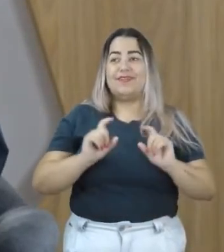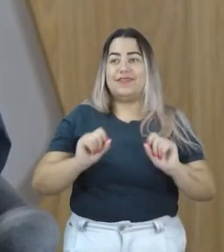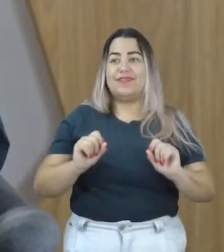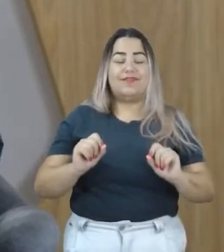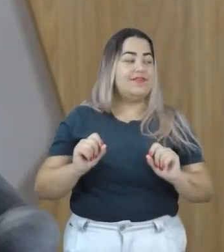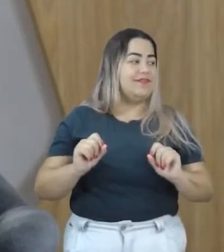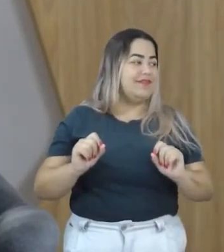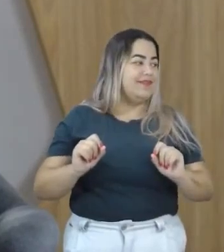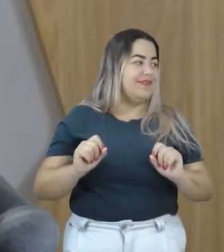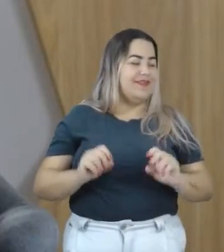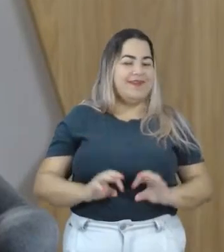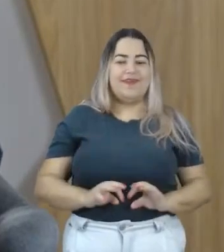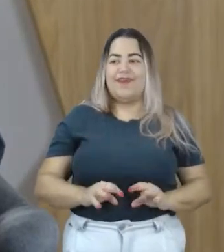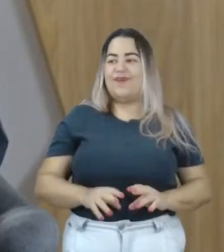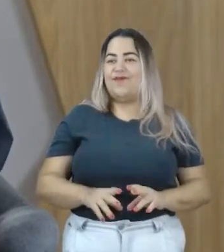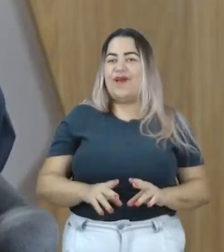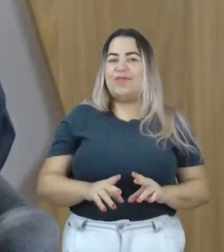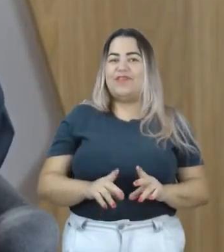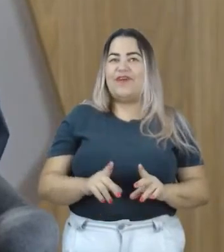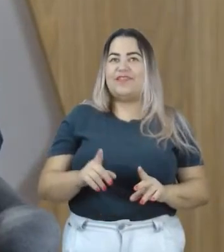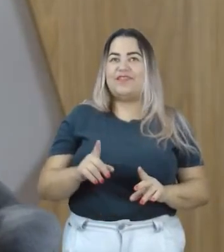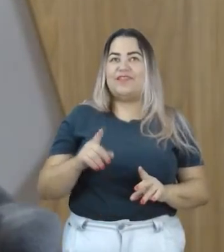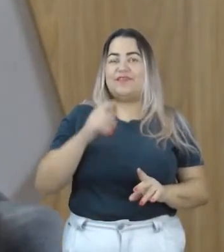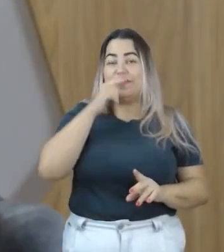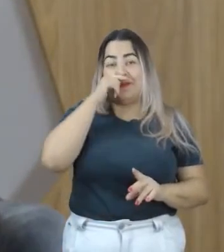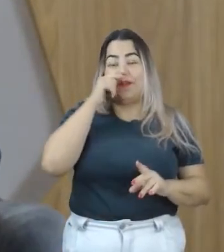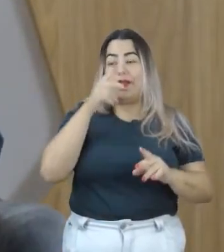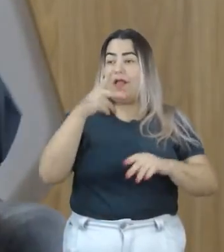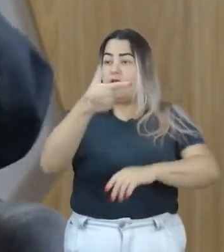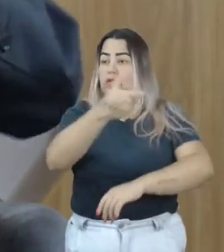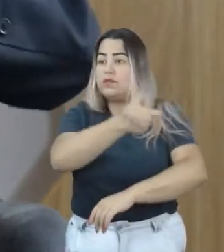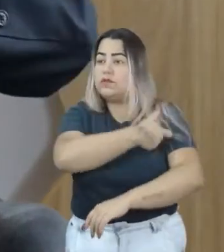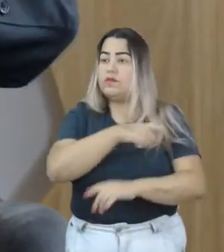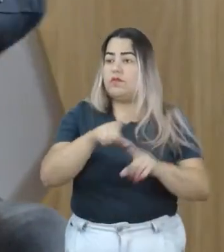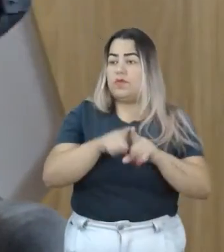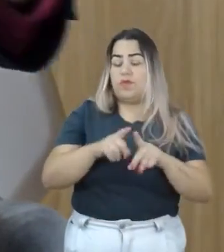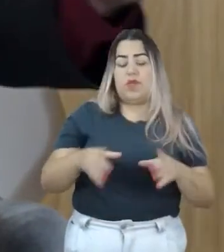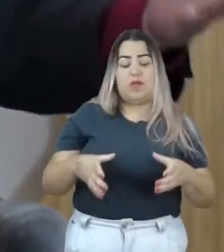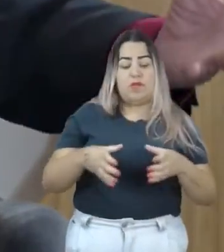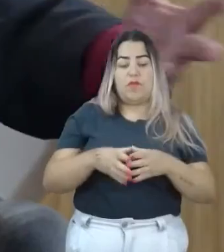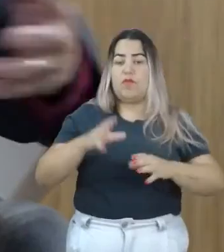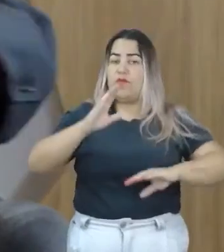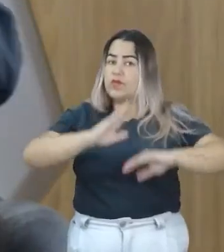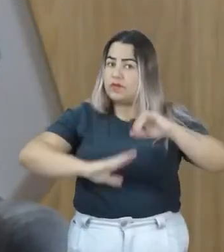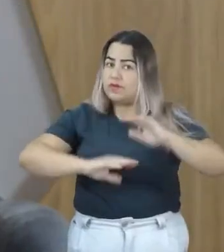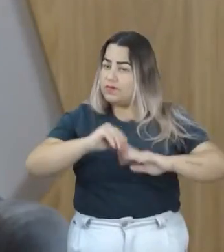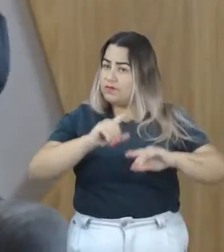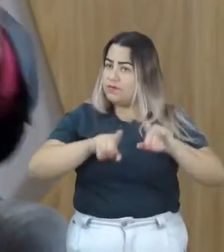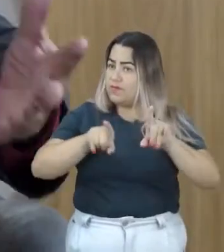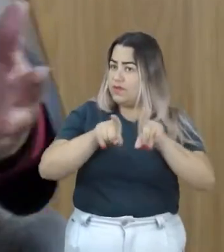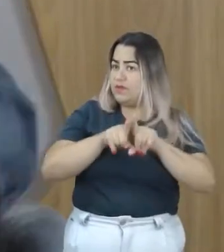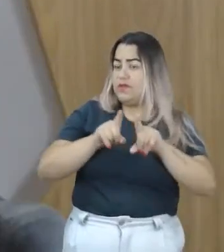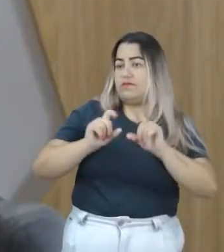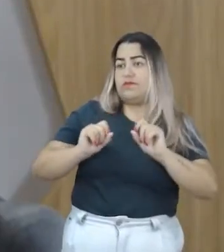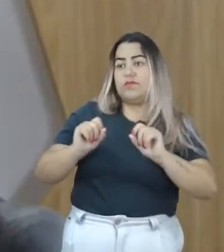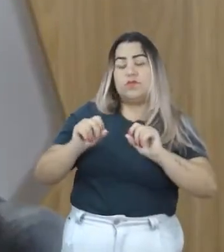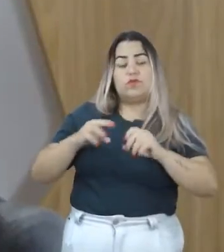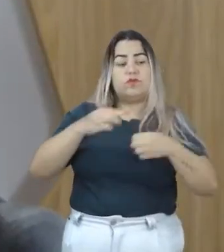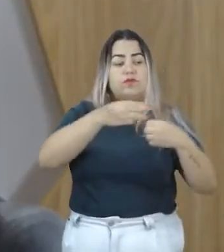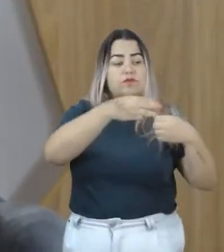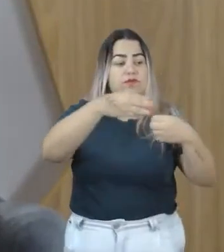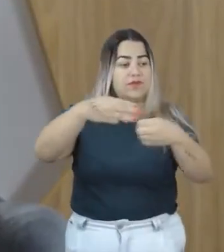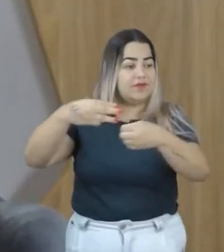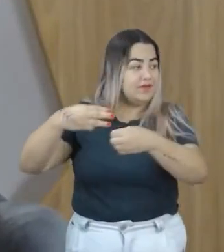temos capacidade instalada produtiva, nós temos profissionais, nós temos uma rede capilarizada que chega em todos os municípios,